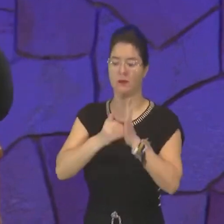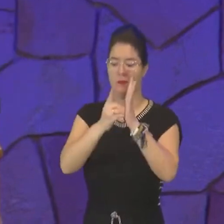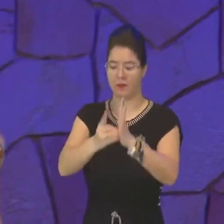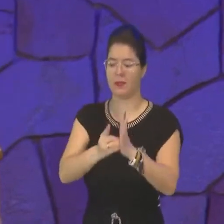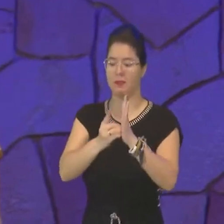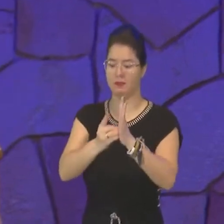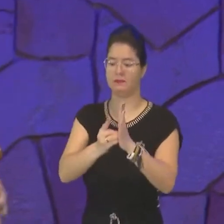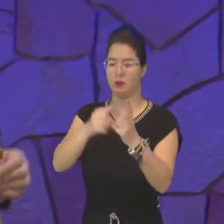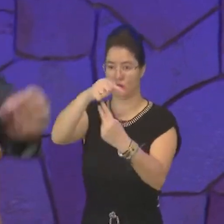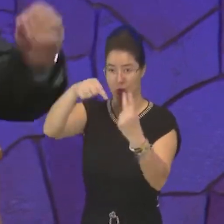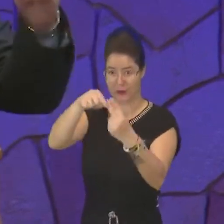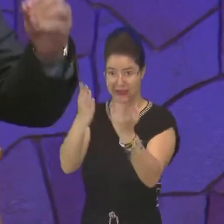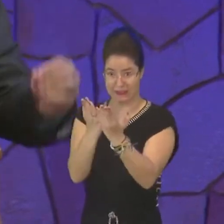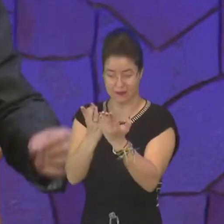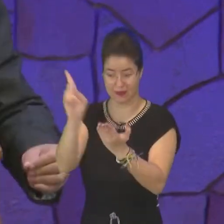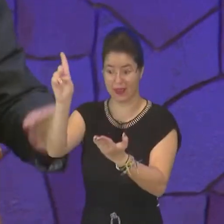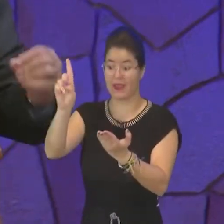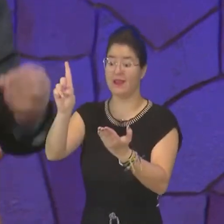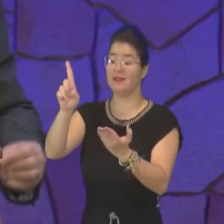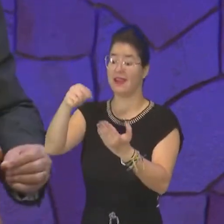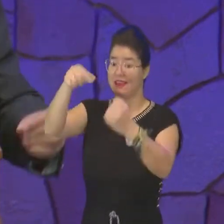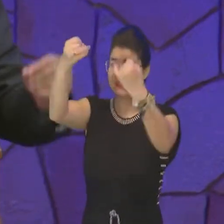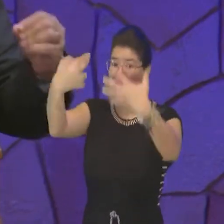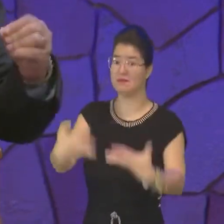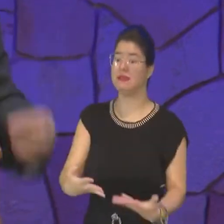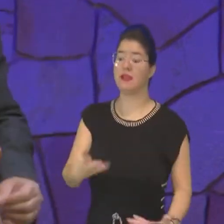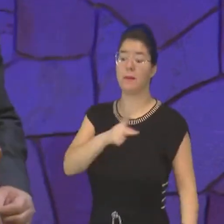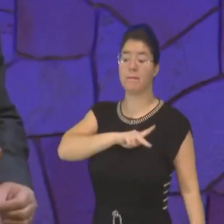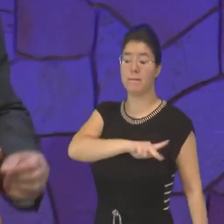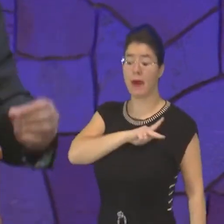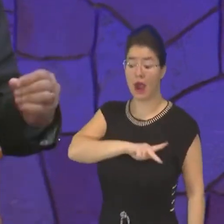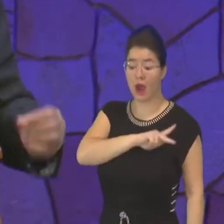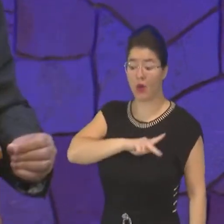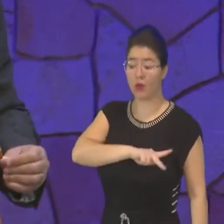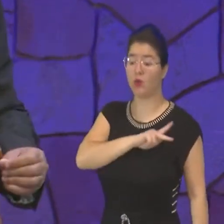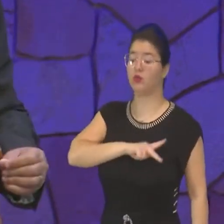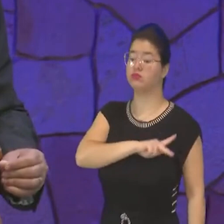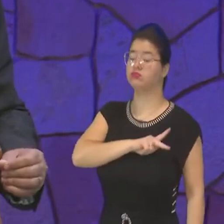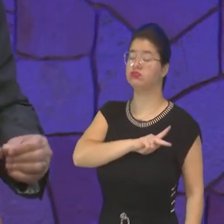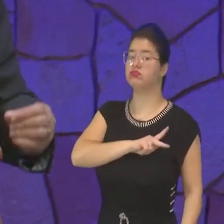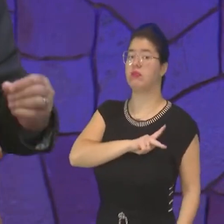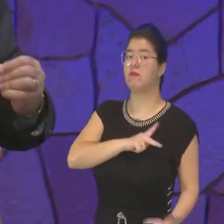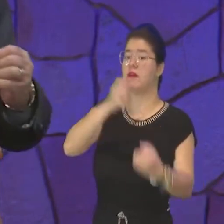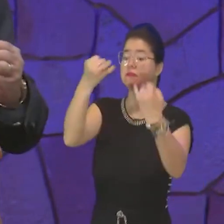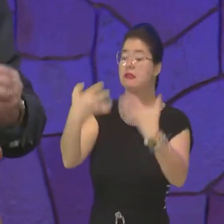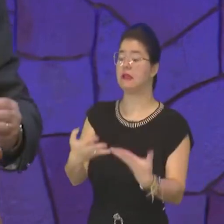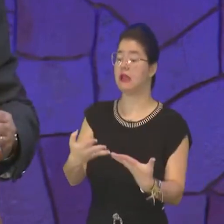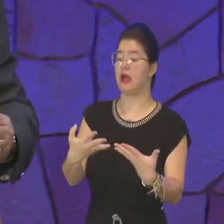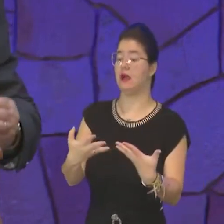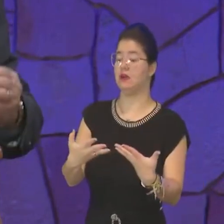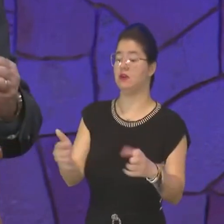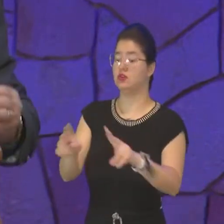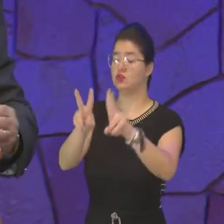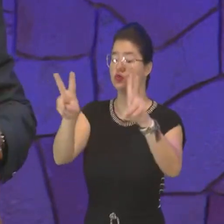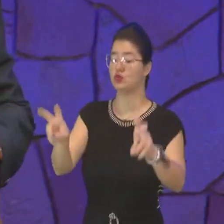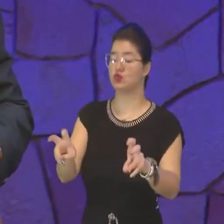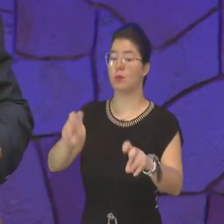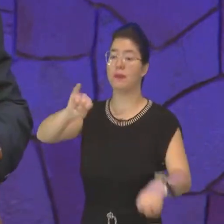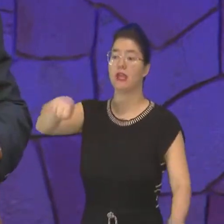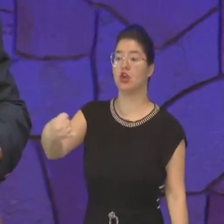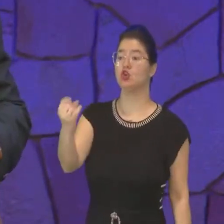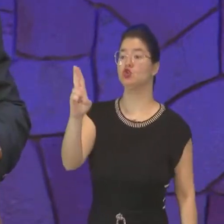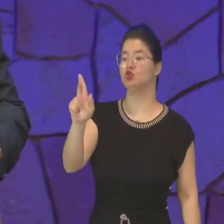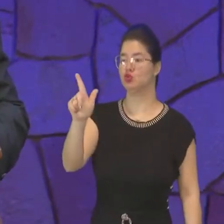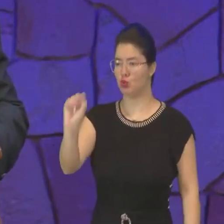vamos entender que princípio Paulo está evocando aqui, quando ele fala do jugo